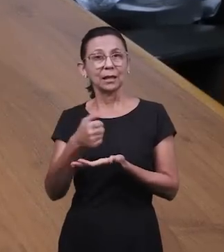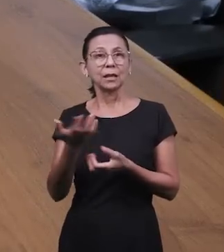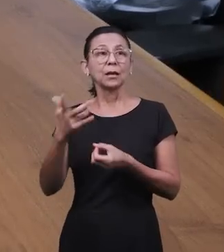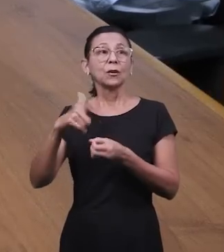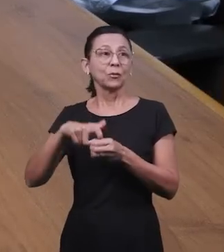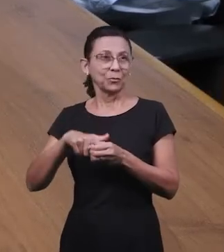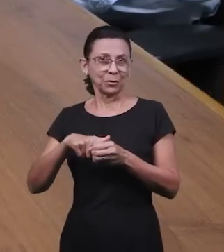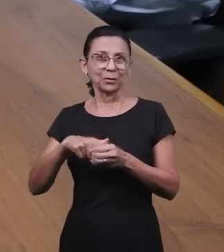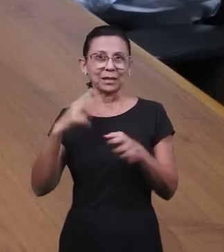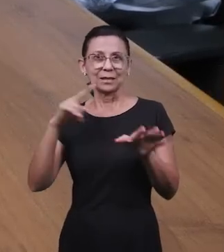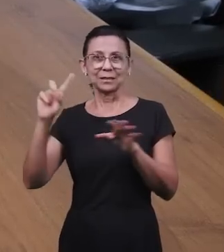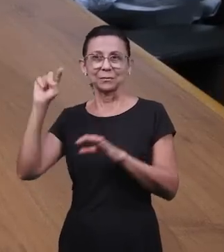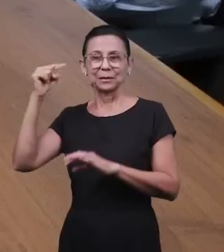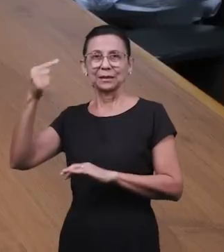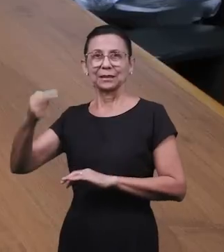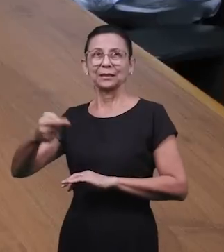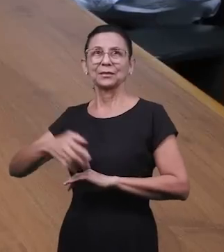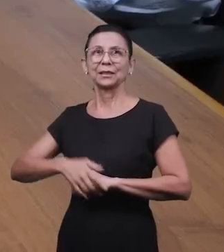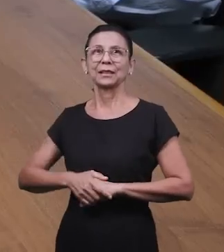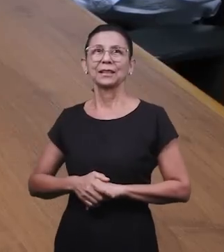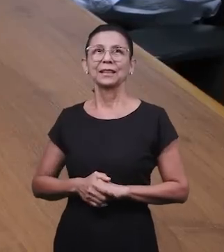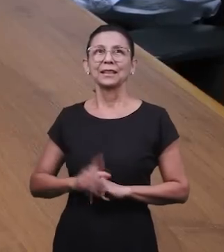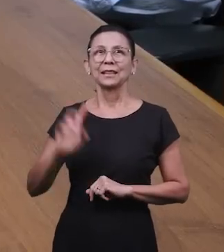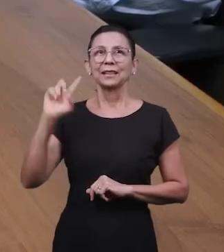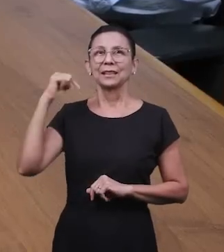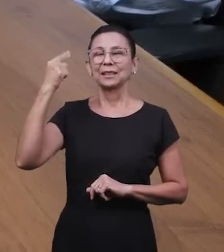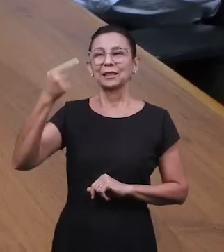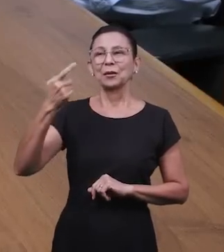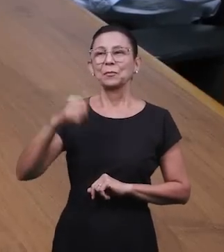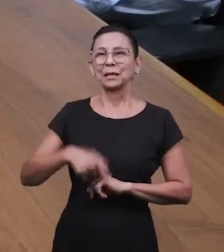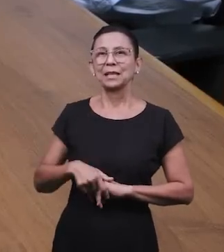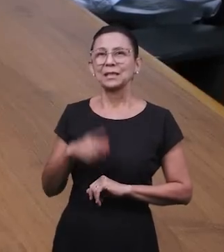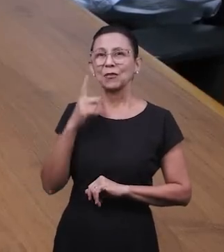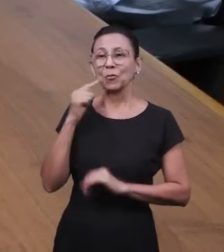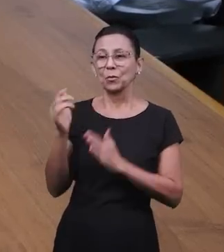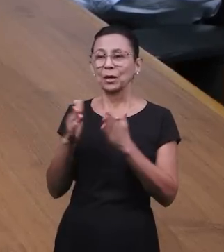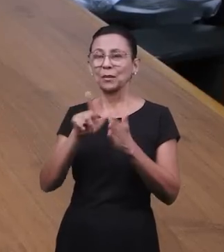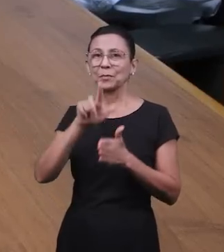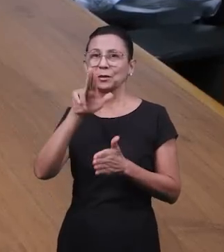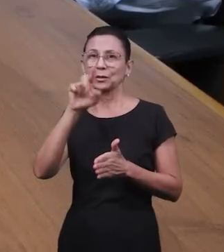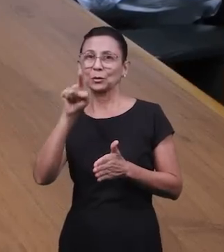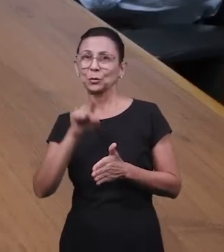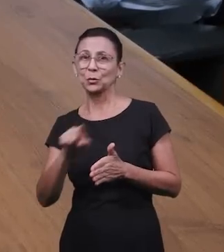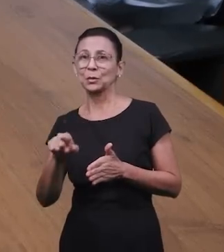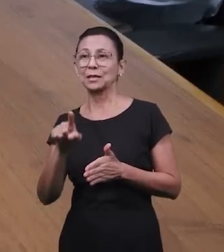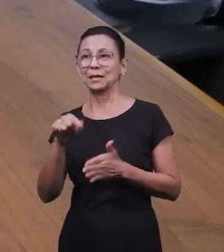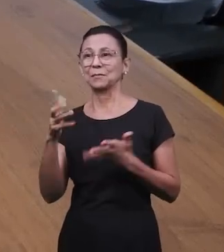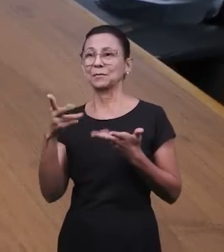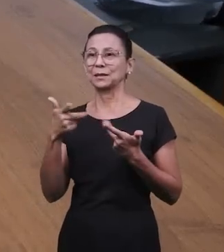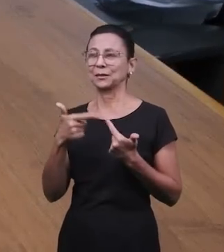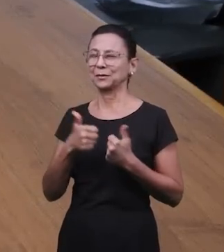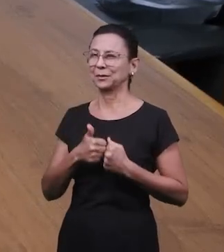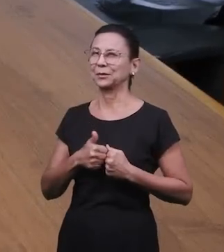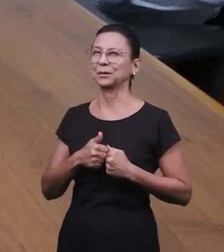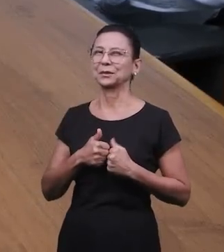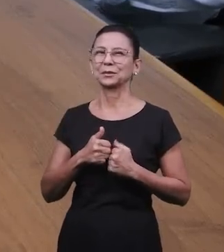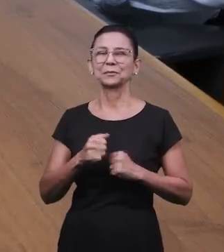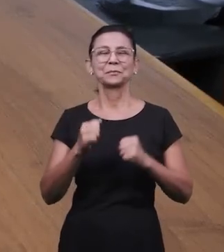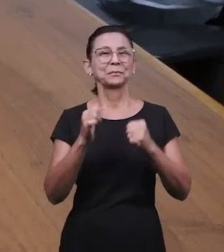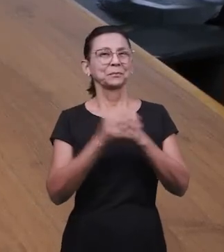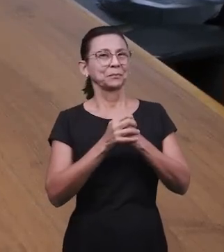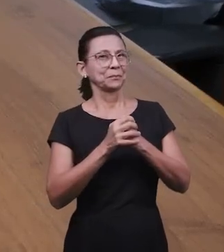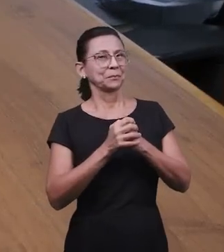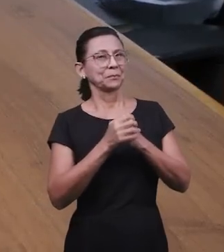para a gente estar na próxima semana juntos, continuando nesse... Na próxima nós vamos mergulhar naquela parte ali da luz ali, que aquilo ali é glorioso, é maravilhoso, dá mais um